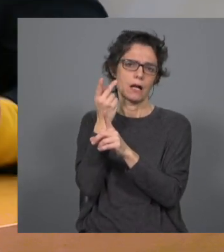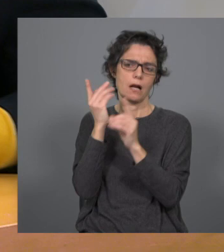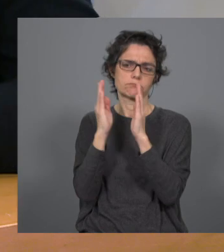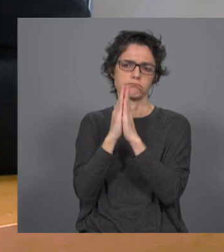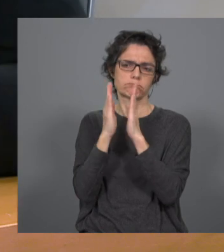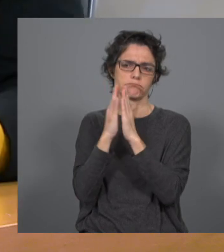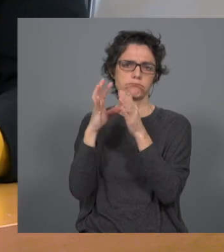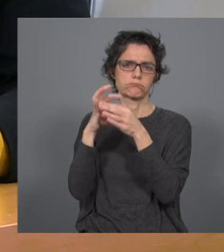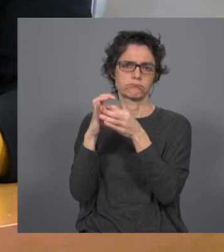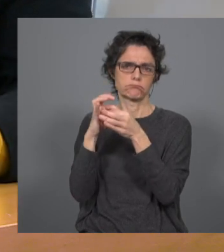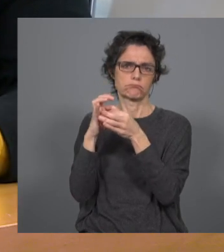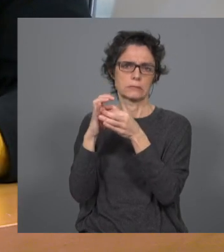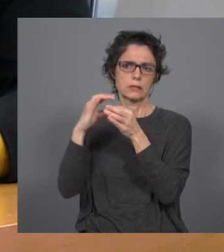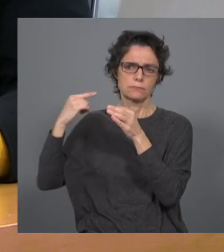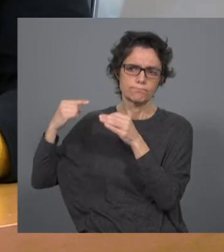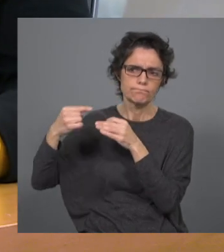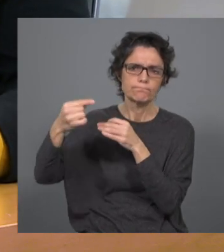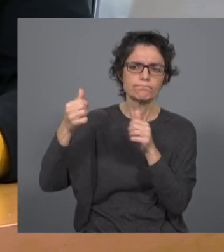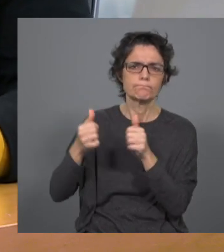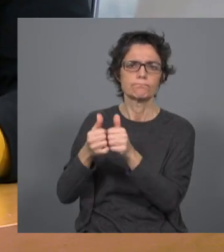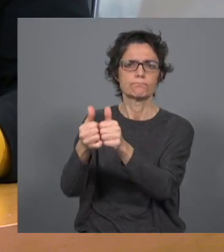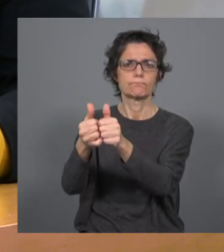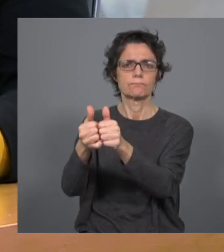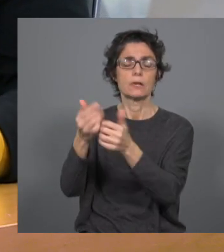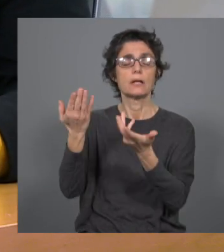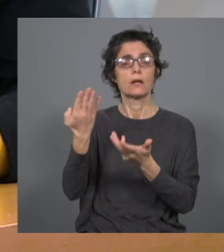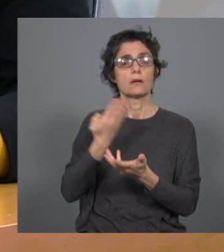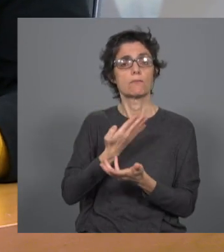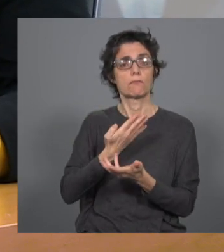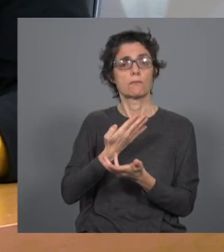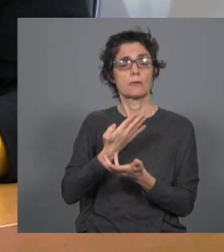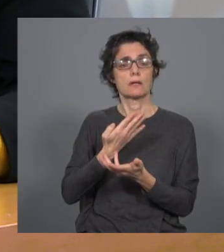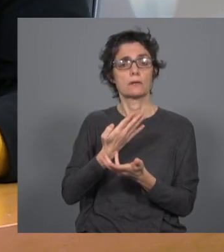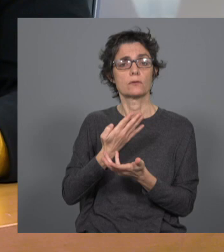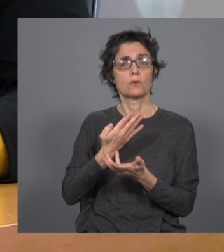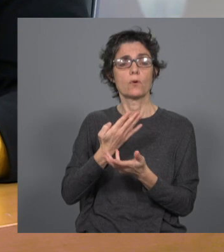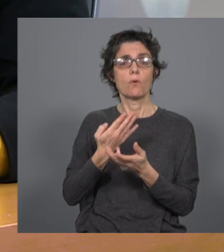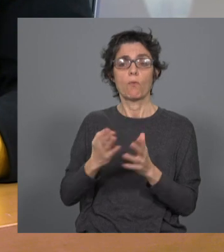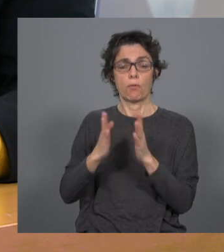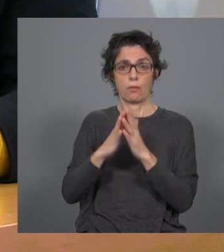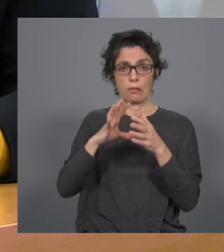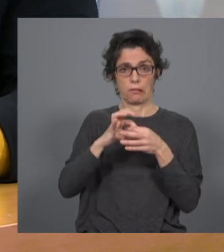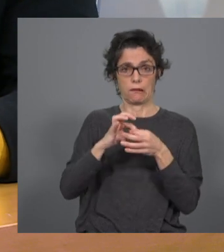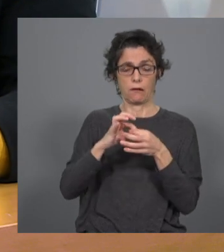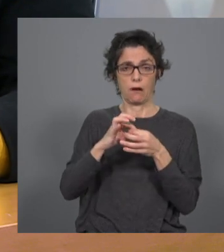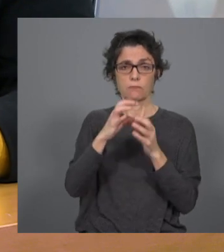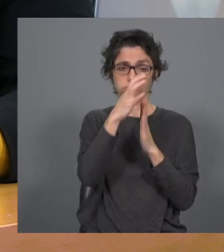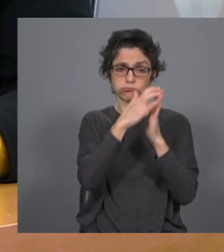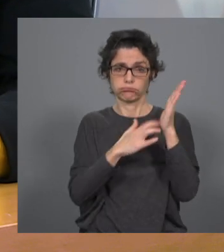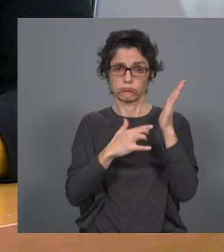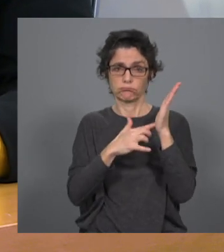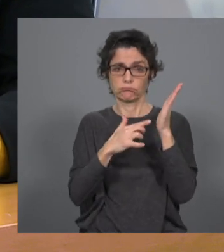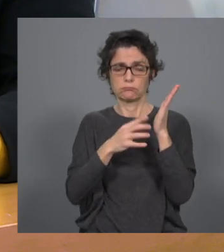há particularidades, há exceções. E o Código de Direito Canónico permite também aos institutos seculares, se herdarem